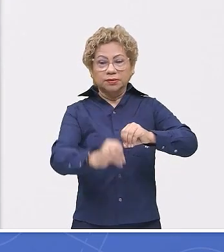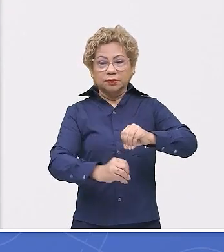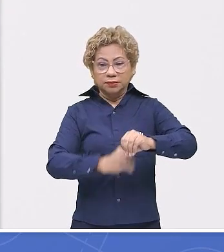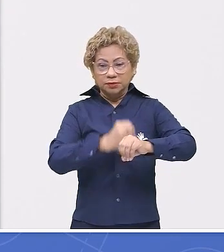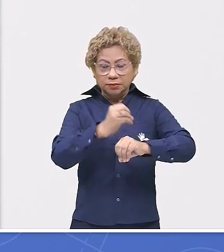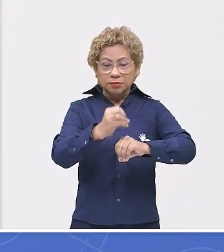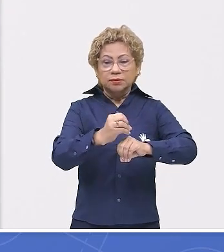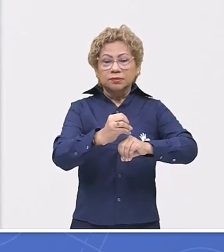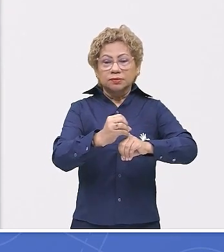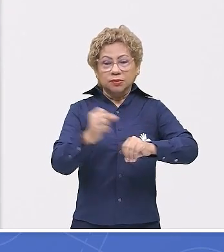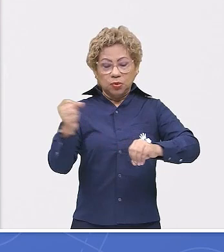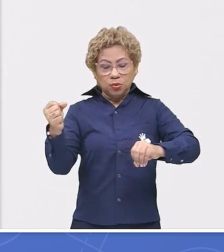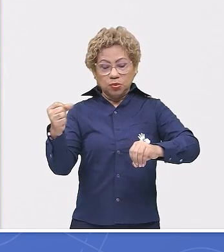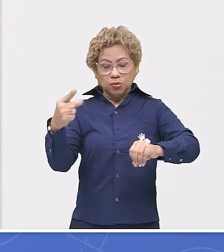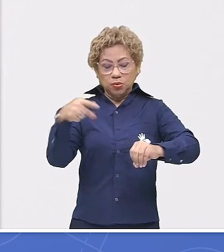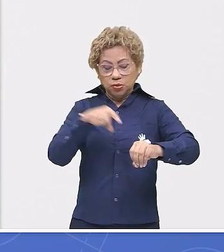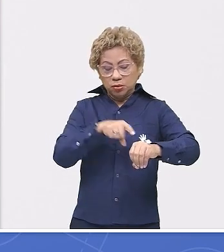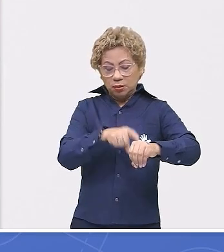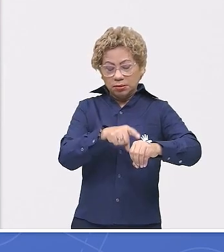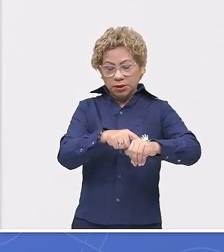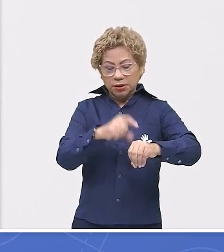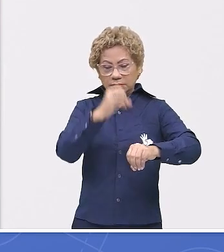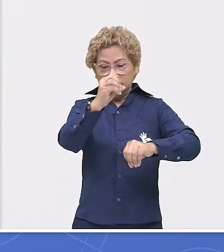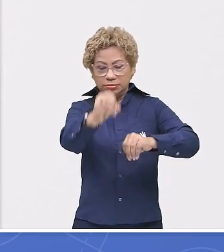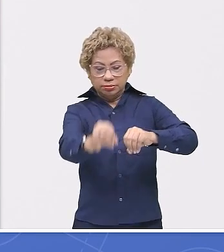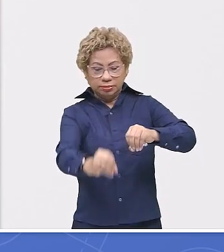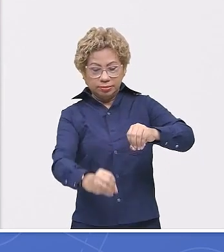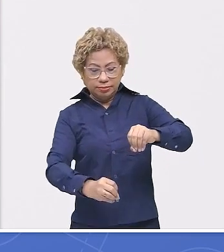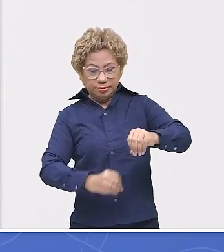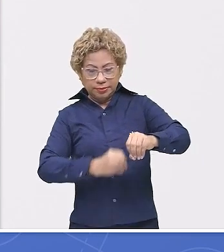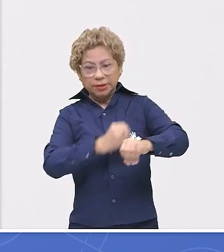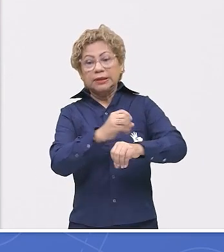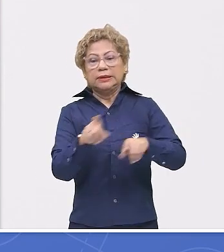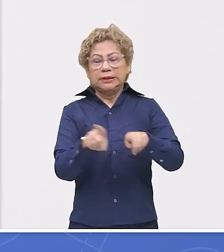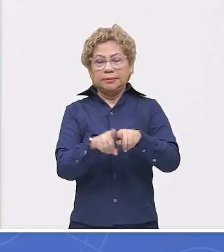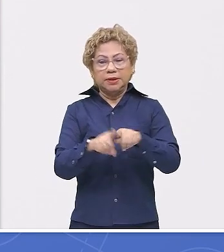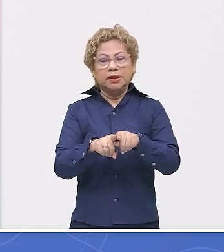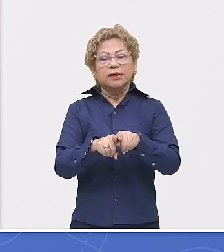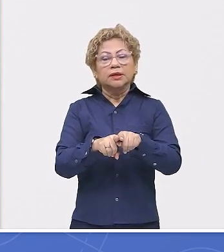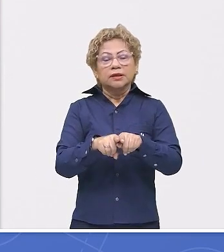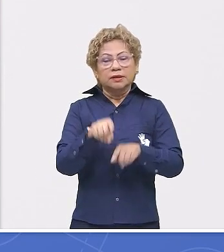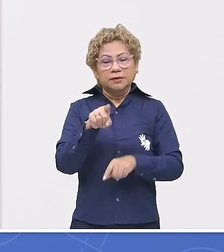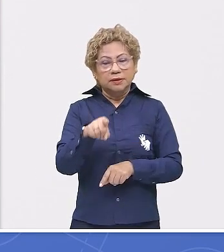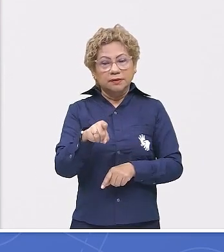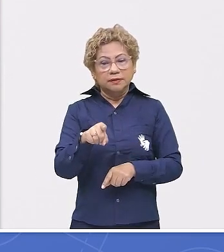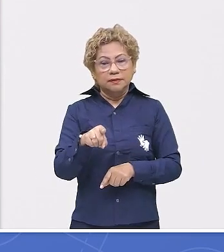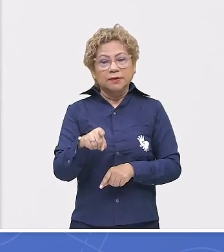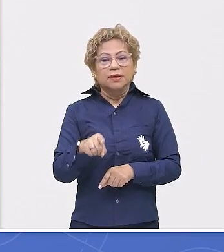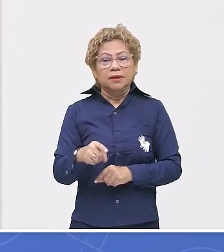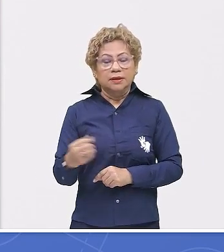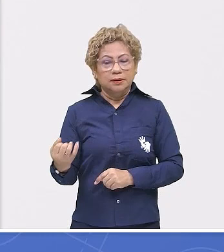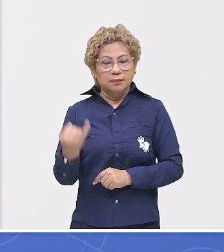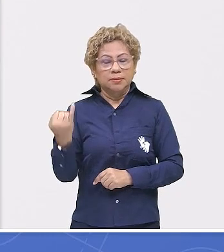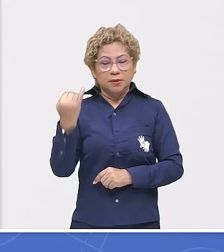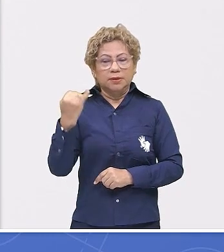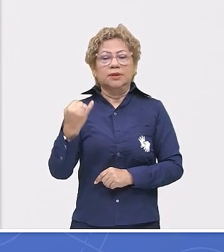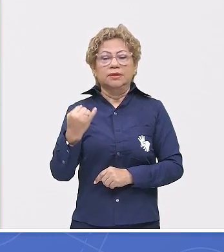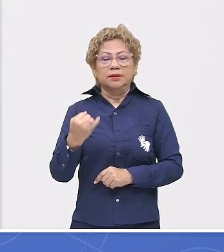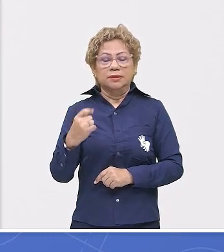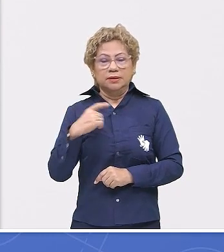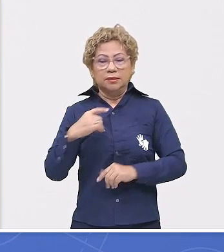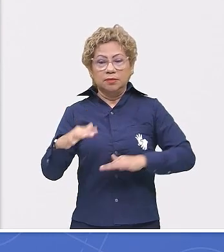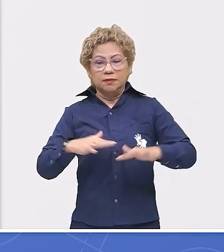do Sol. Então, nós iremos estudar isso e também iremos verificar a importância, né, desses movimentos que a